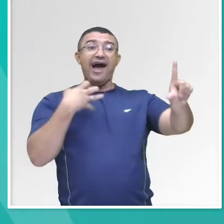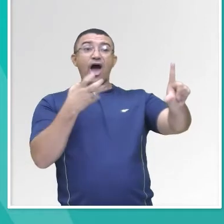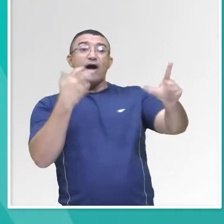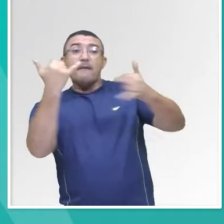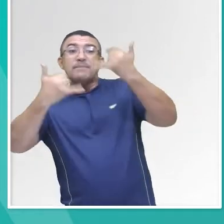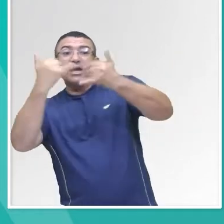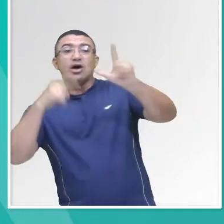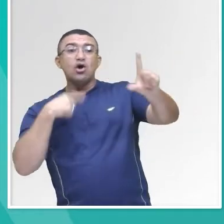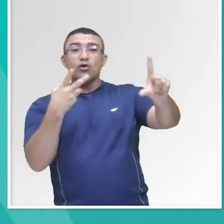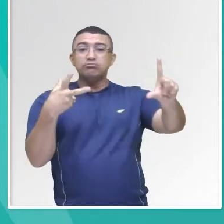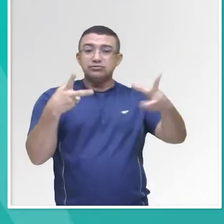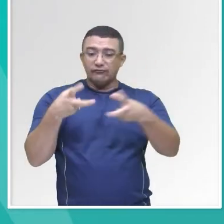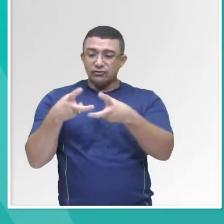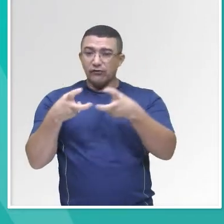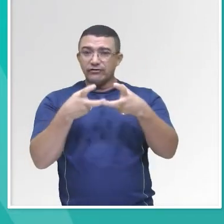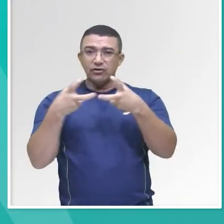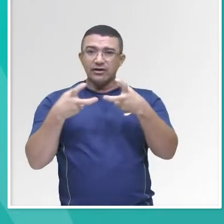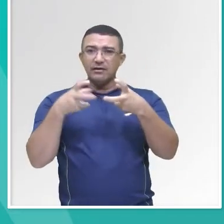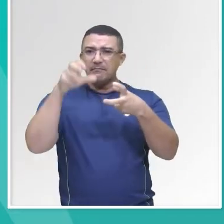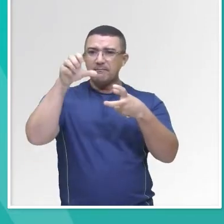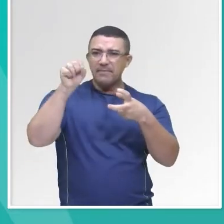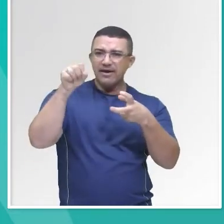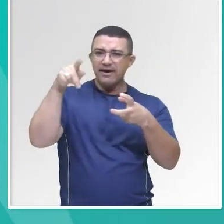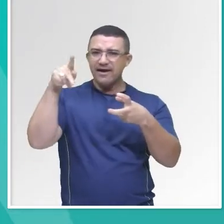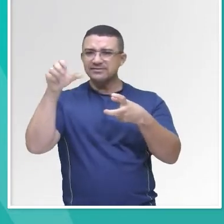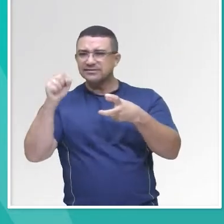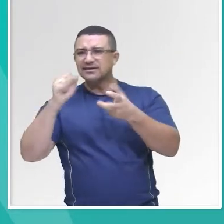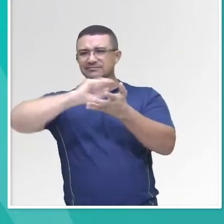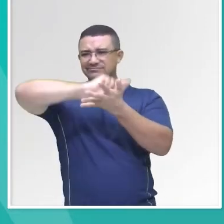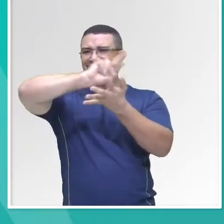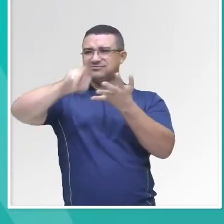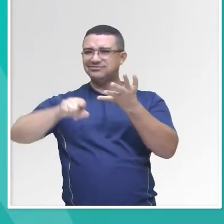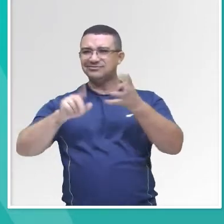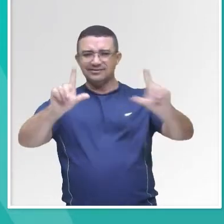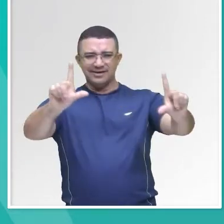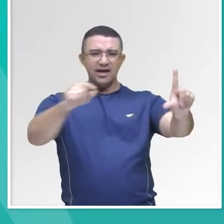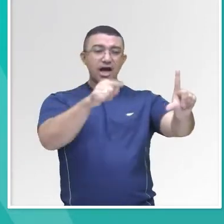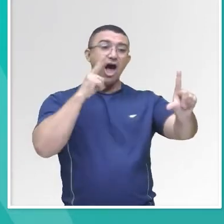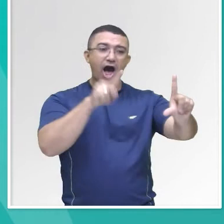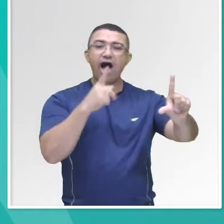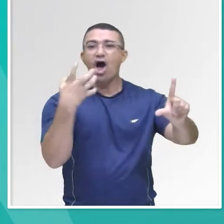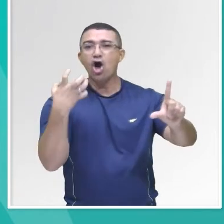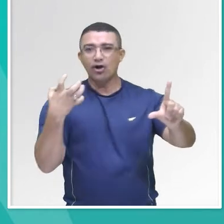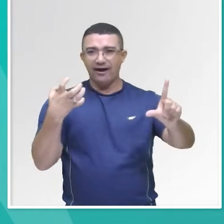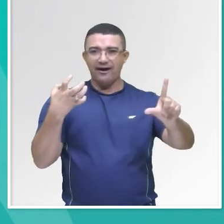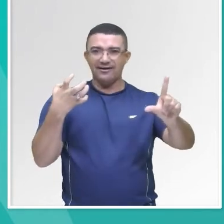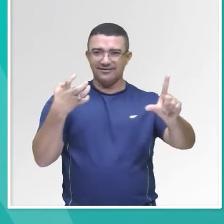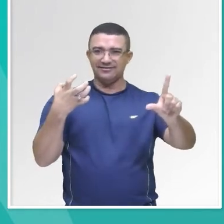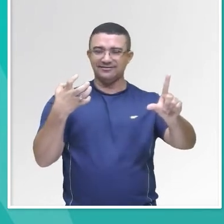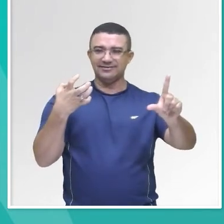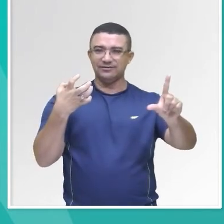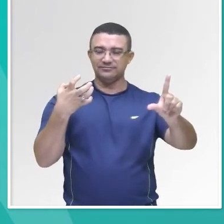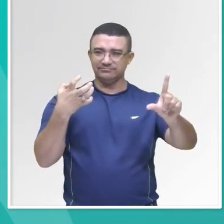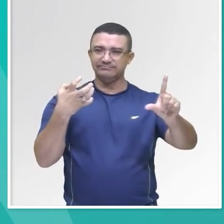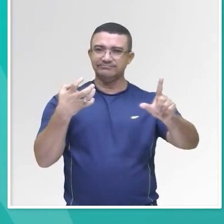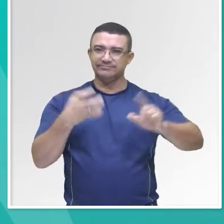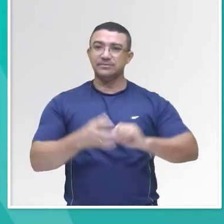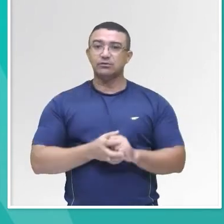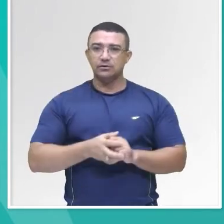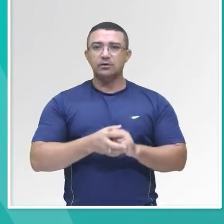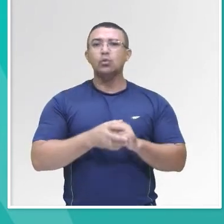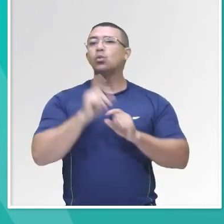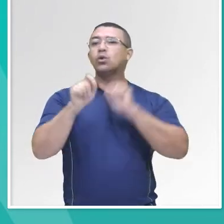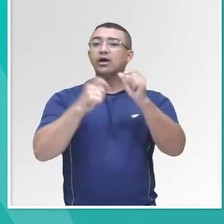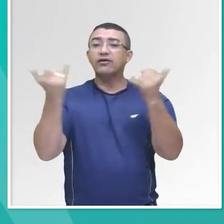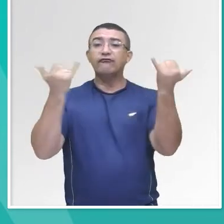isso que vai acontecendo, tá certo? No outro momento nós vamos trabalhar a estrutura completa. Mas, por enquanto, a gente